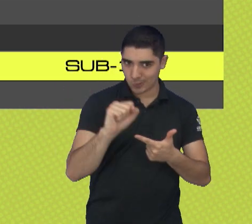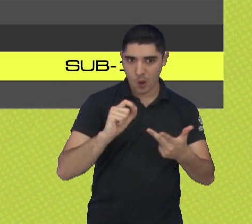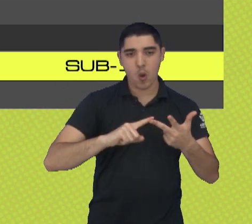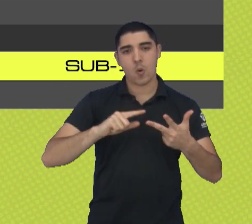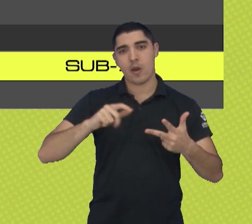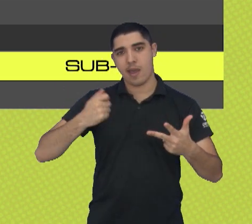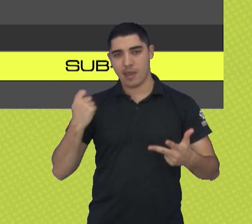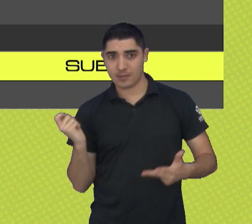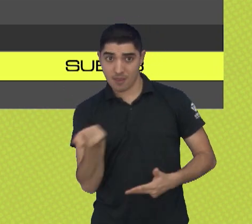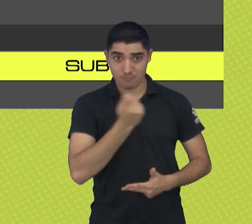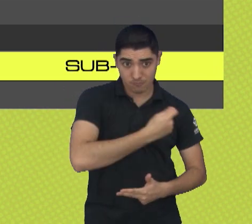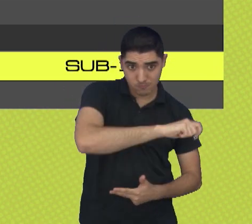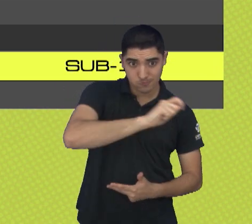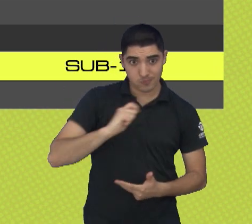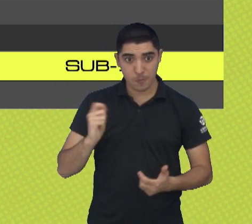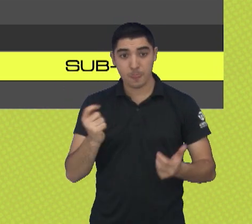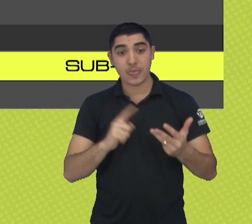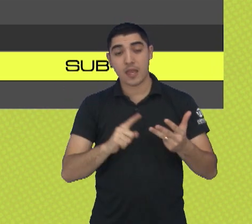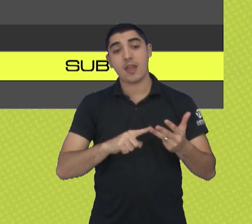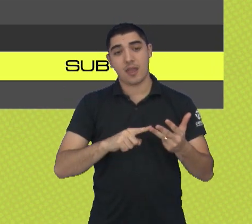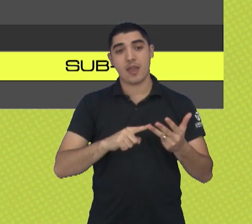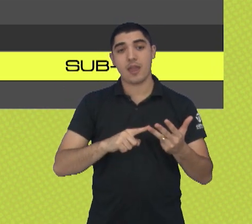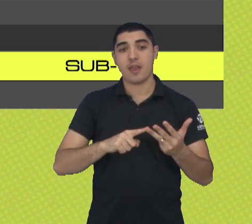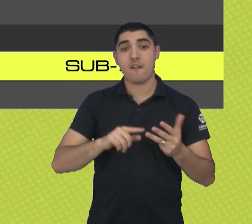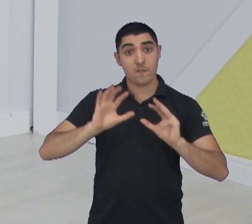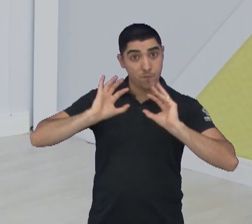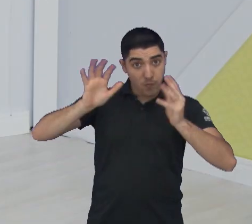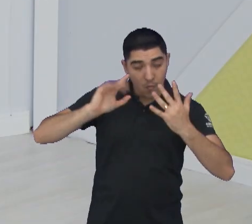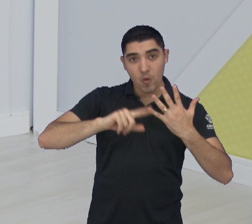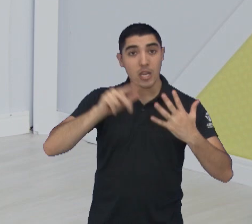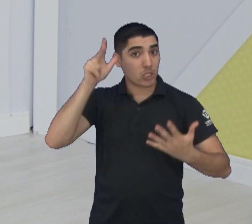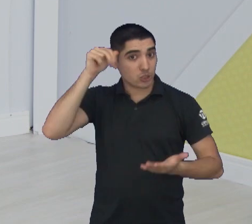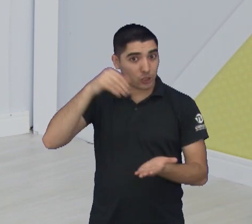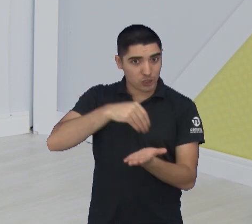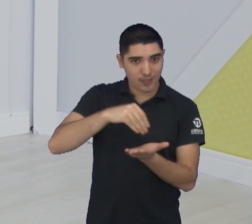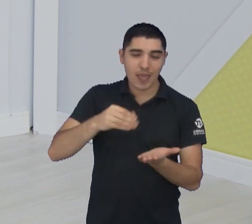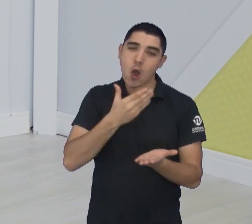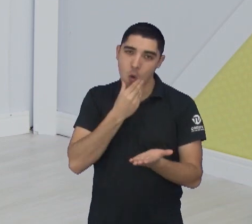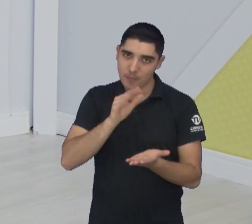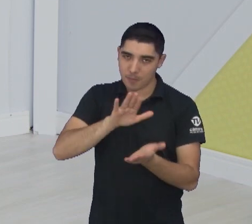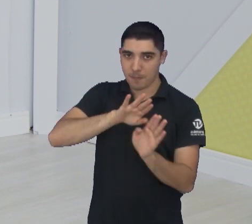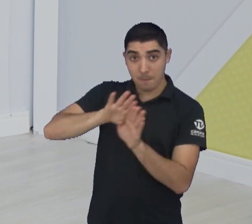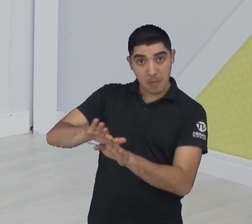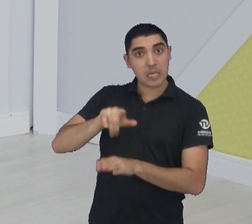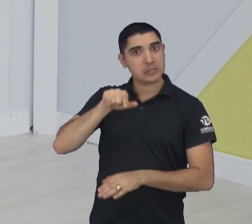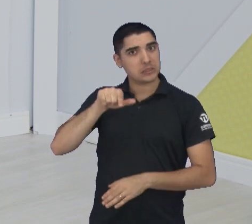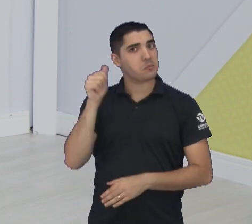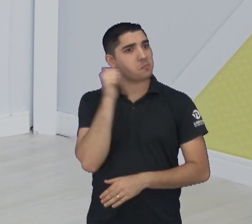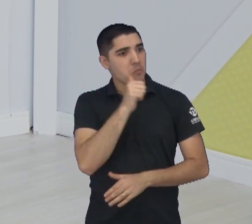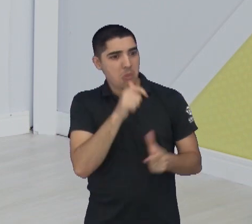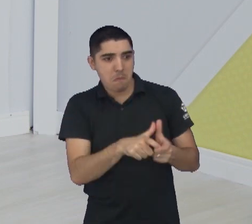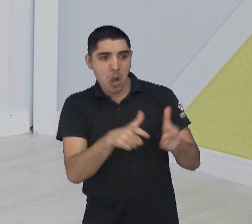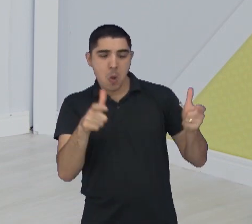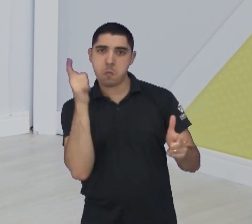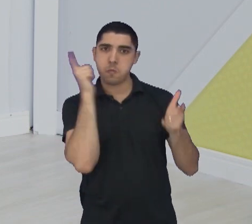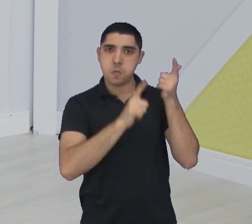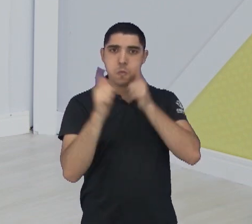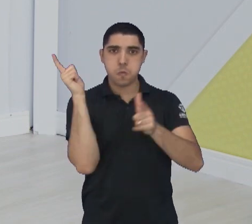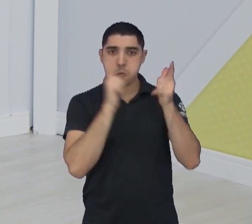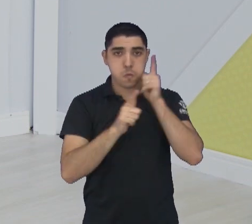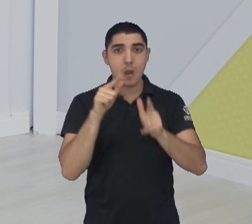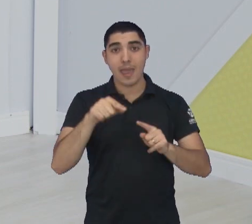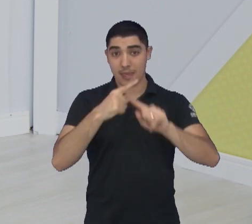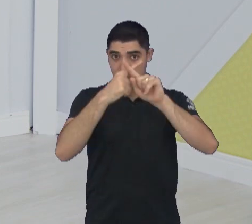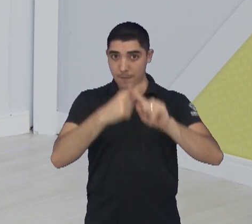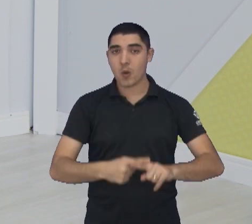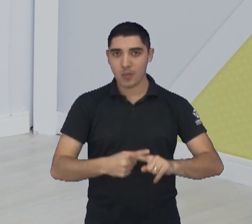vôlei, xadrez, o xadrez foi o masculino, no Sub-21. Realmente a mulherada foi bem demais nos jogos regionais e também os